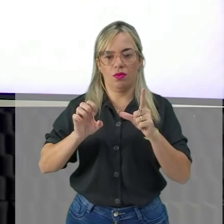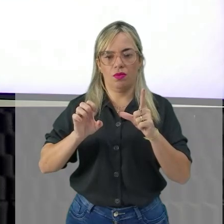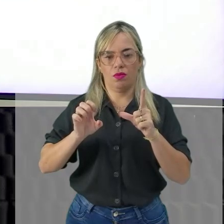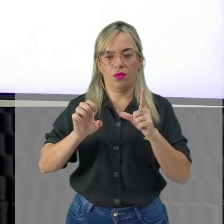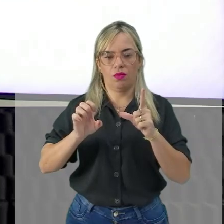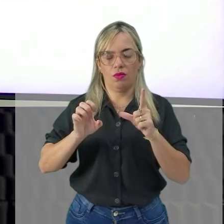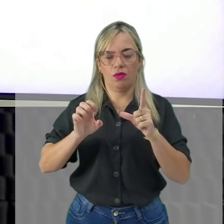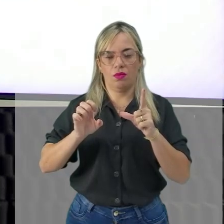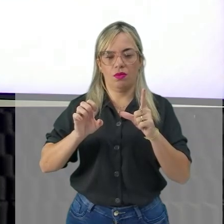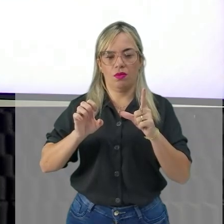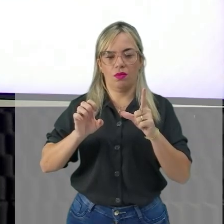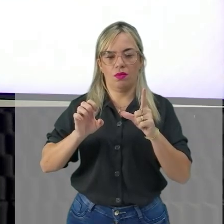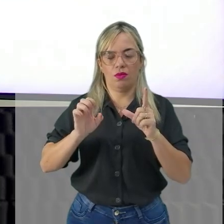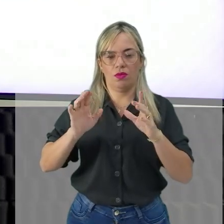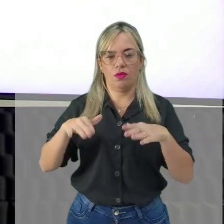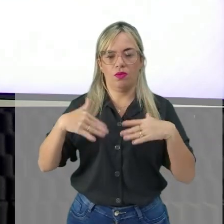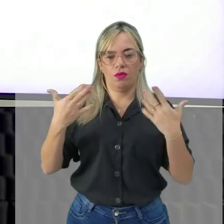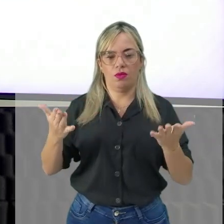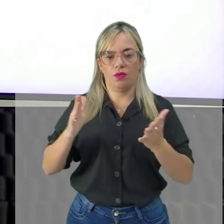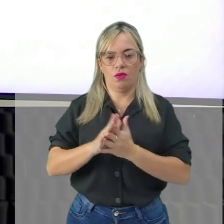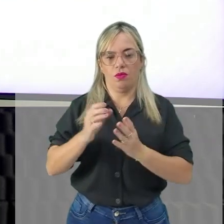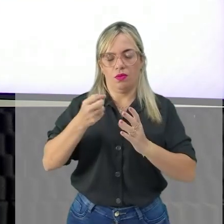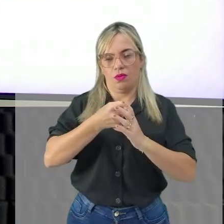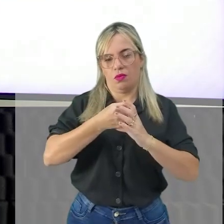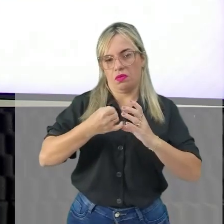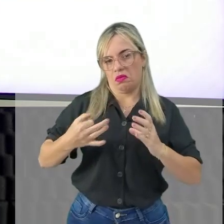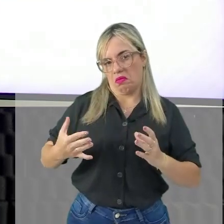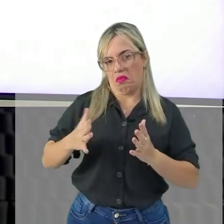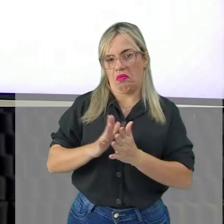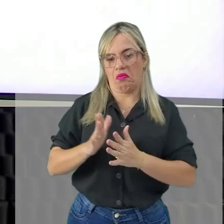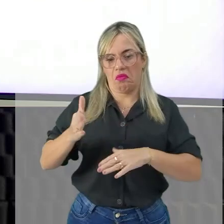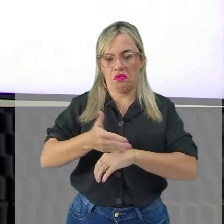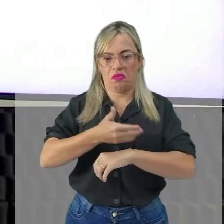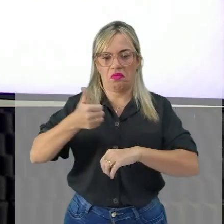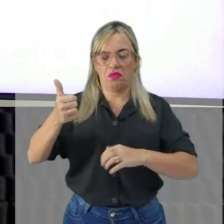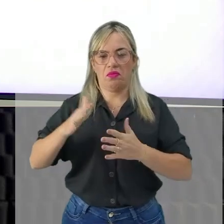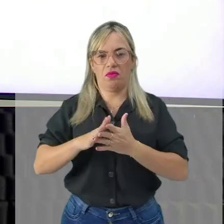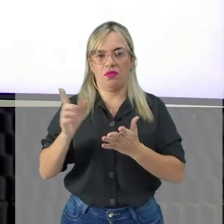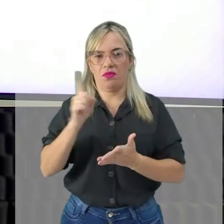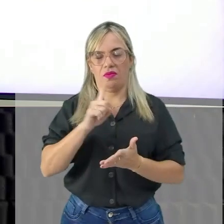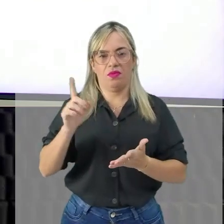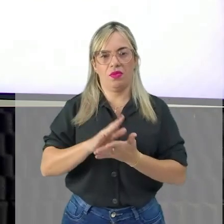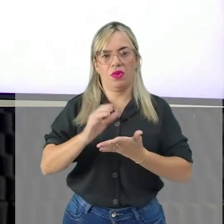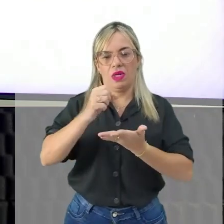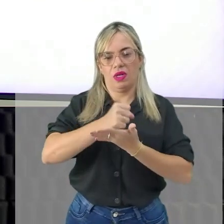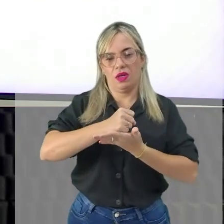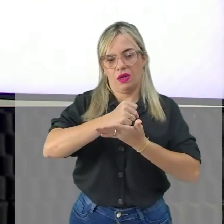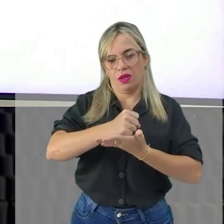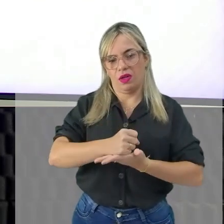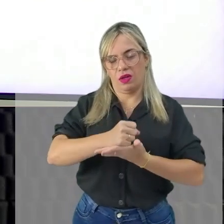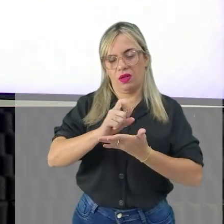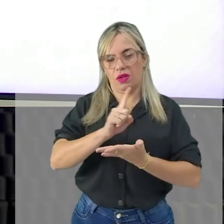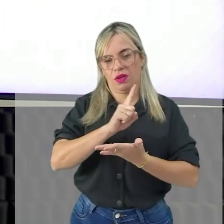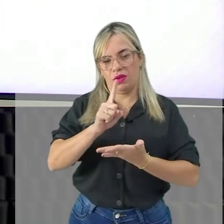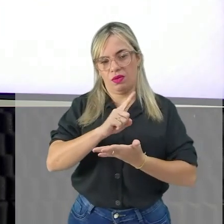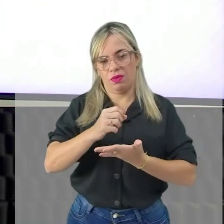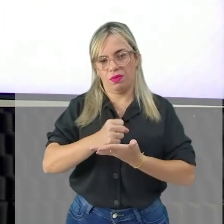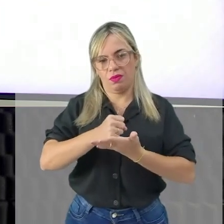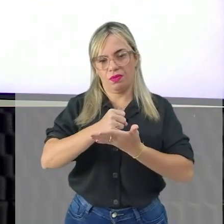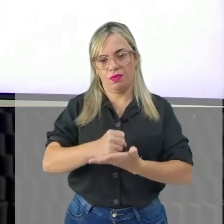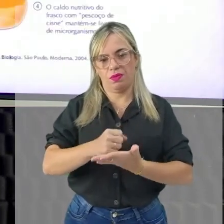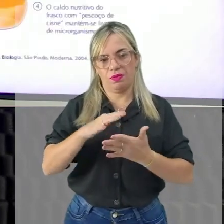mais agradável. Então, o aspecto que o frasco ficou realmente não ajudou, né,